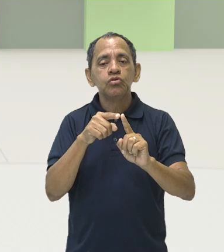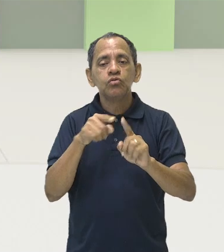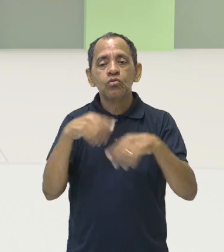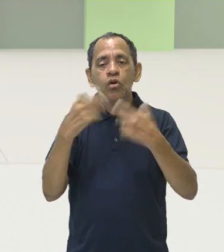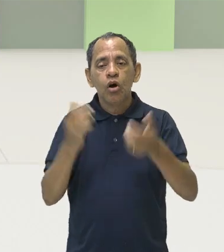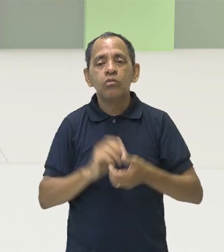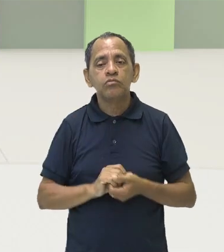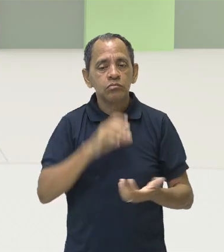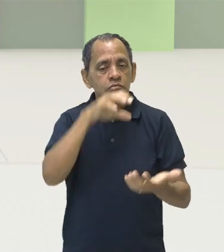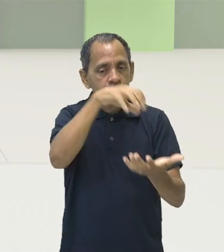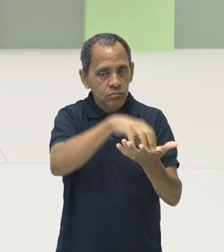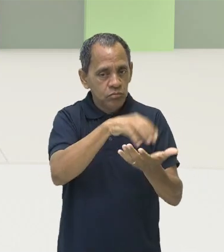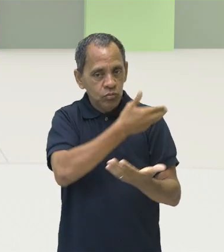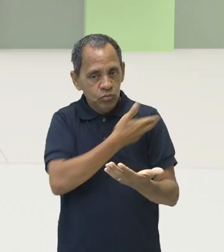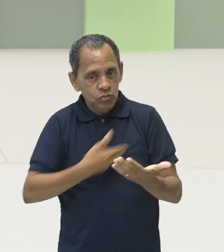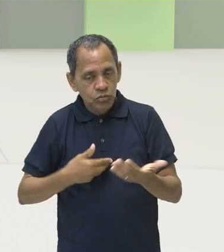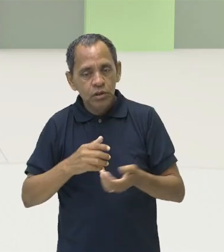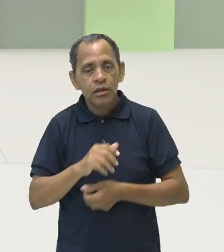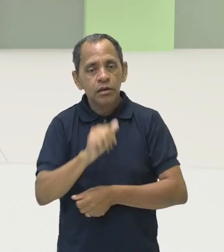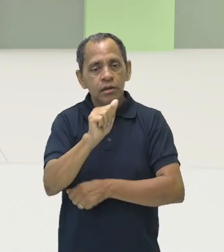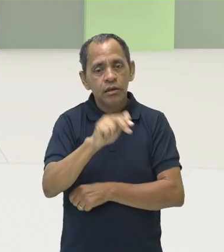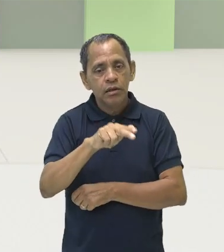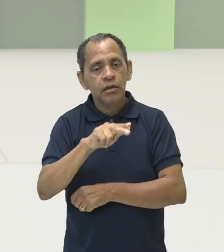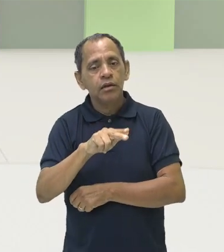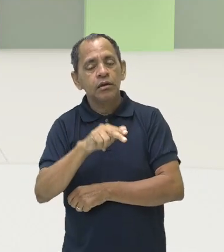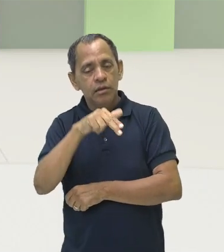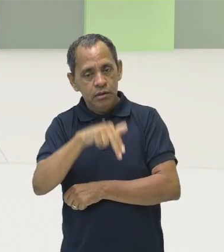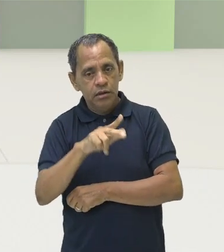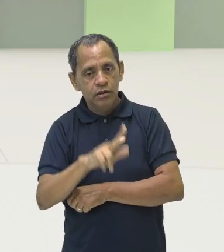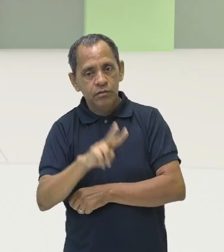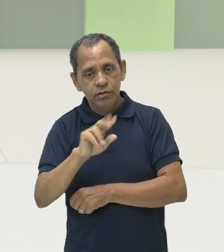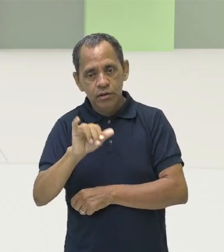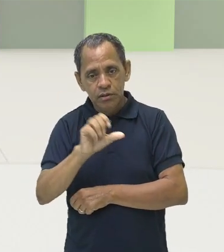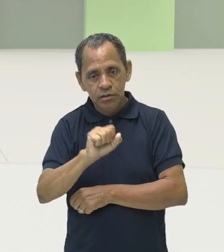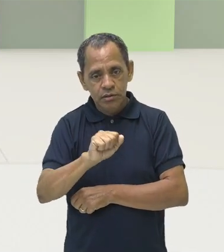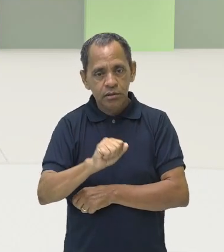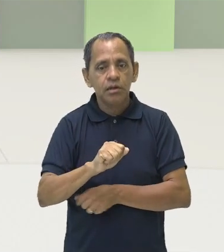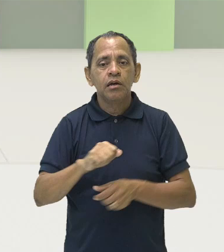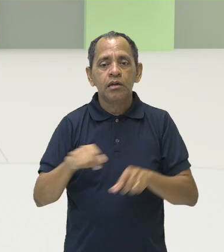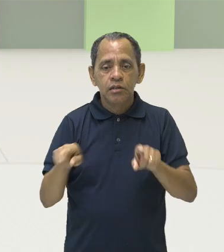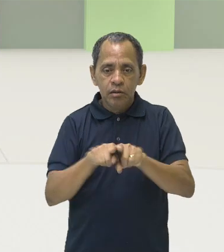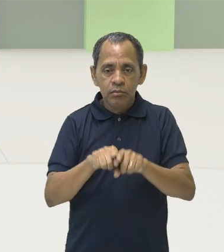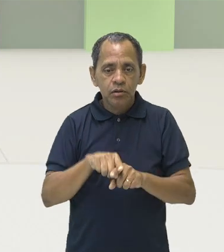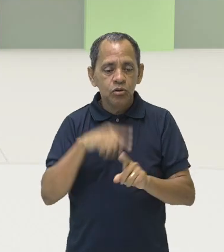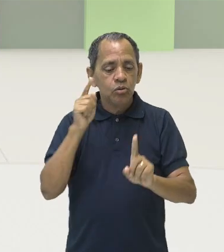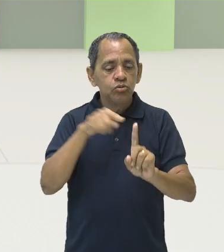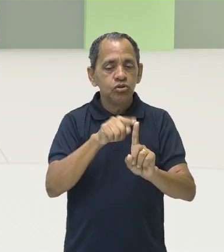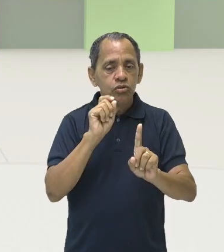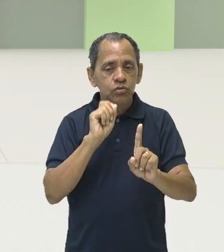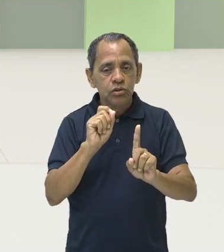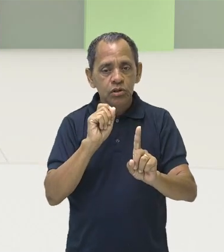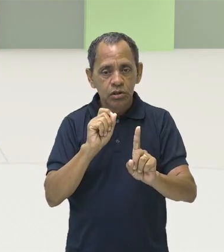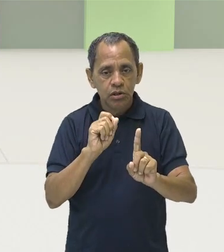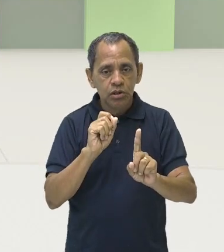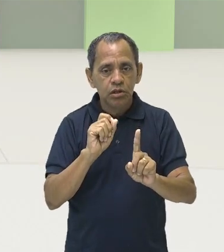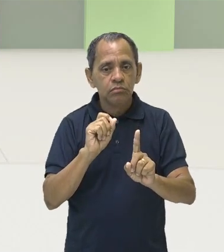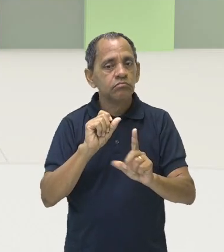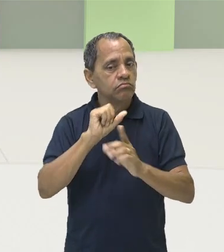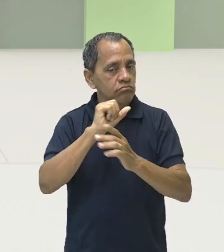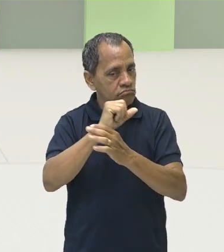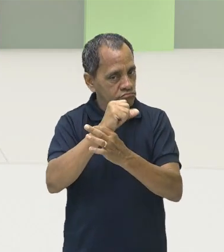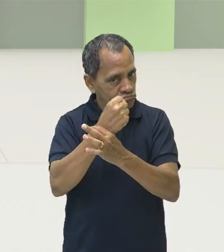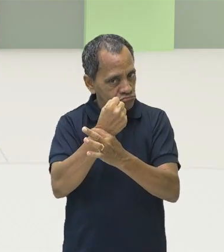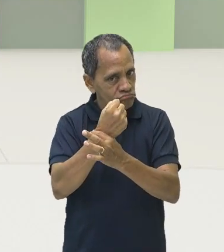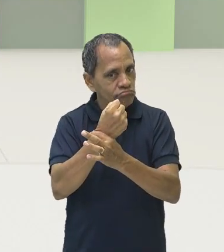entidades públicas, a Anvisa, Agência Nacional de Água, com o objetivo sempre de garantir que a água a